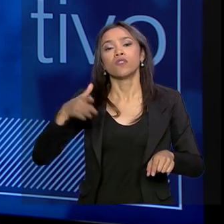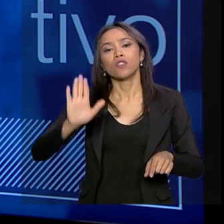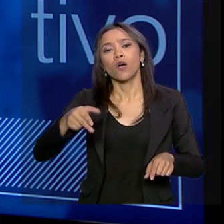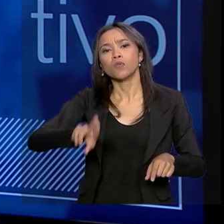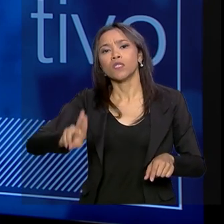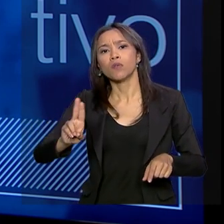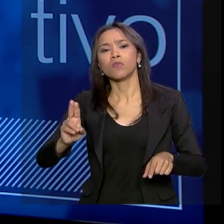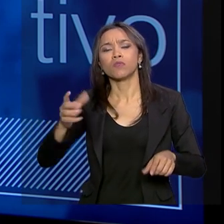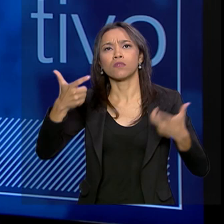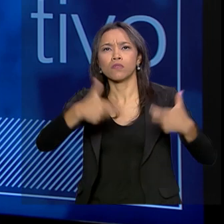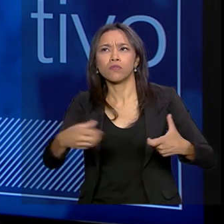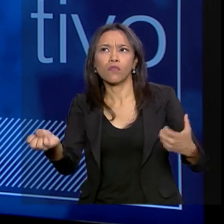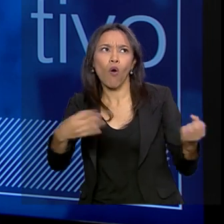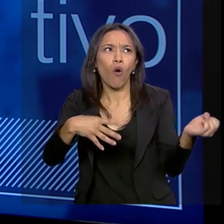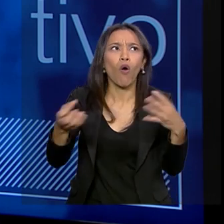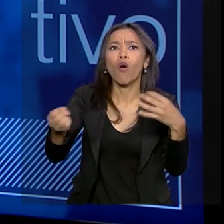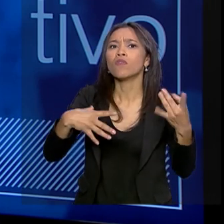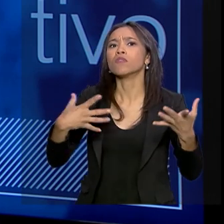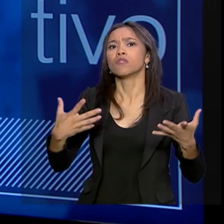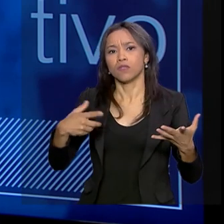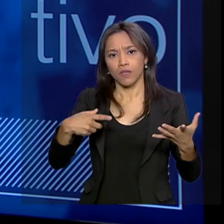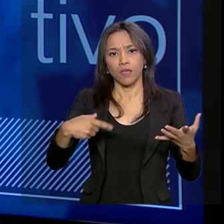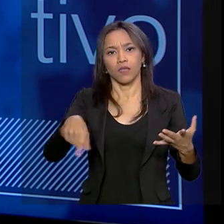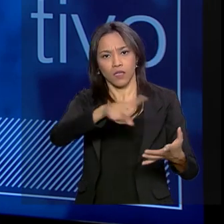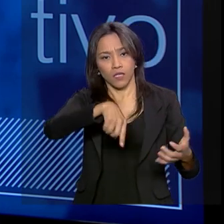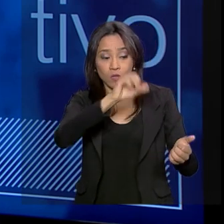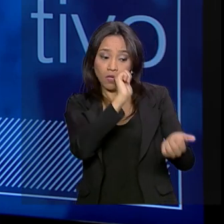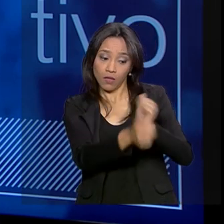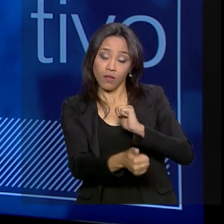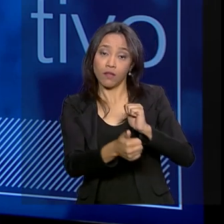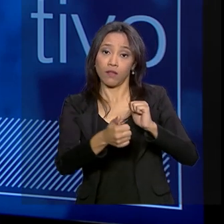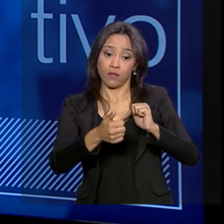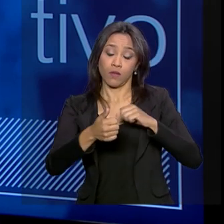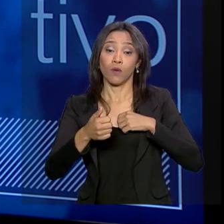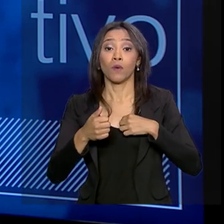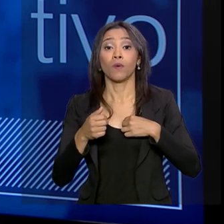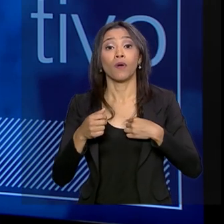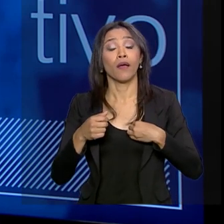novas e os atletas puderam utilizar toda